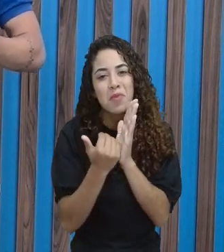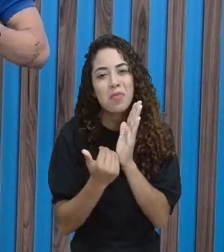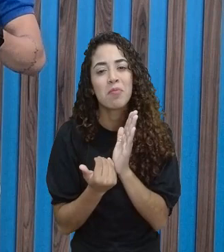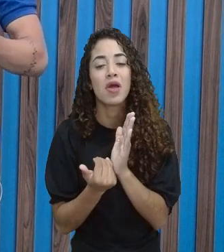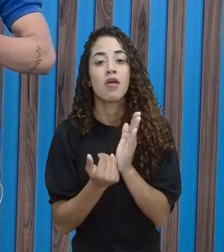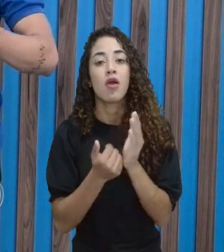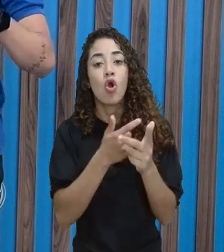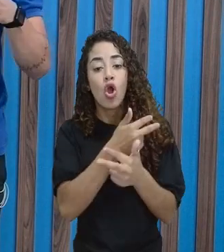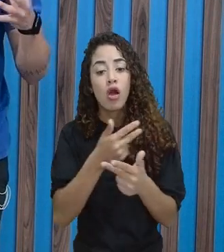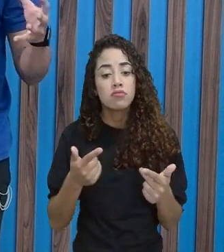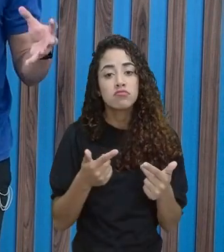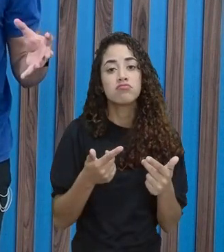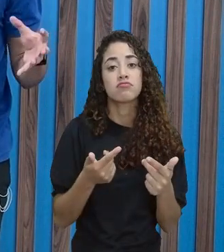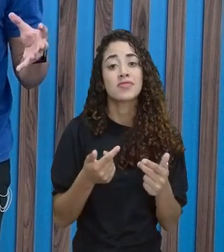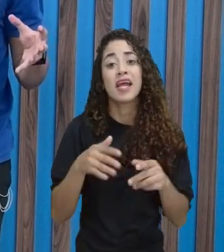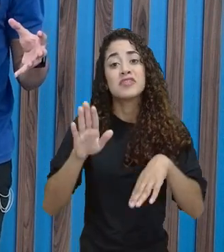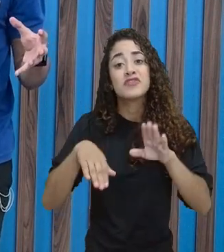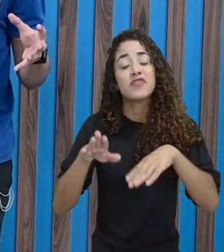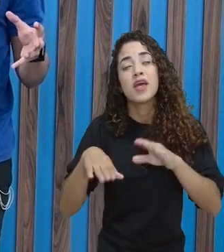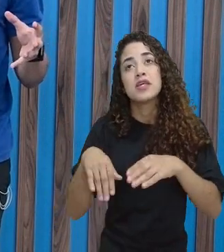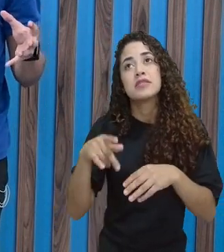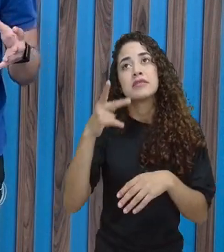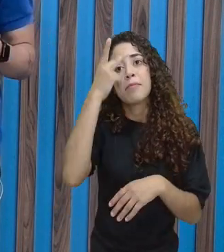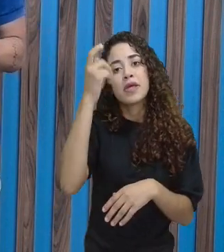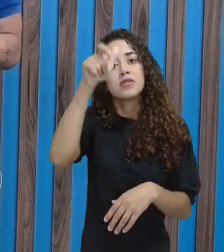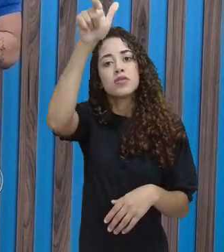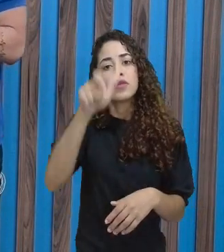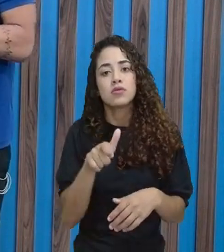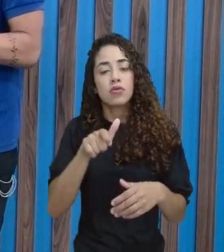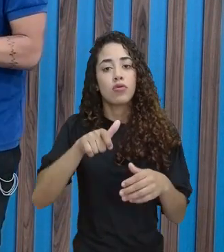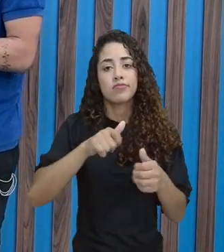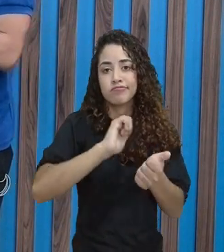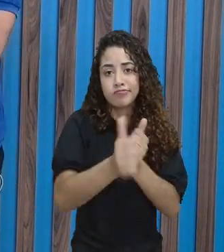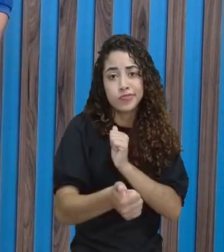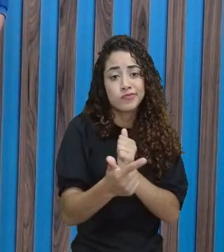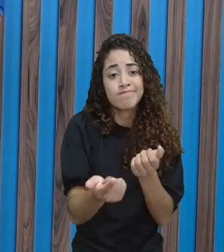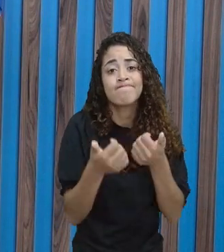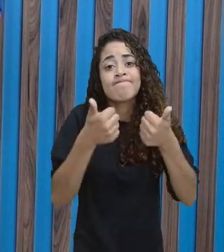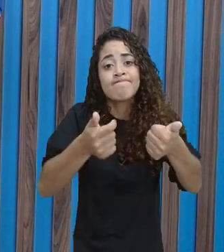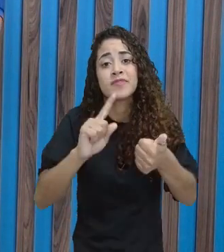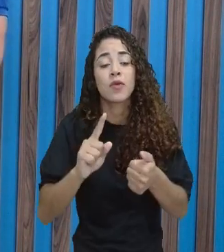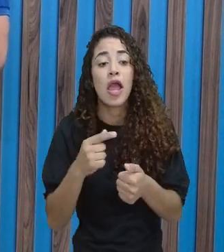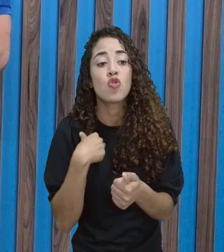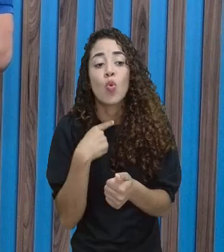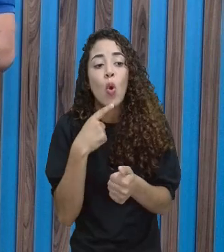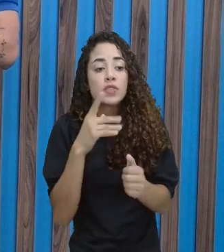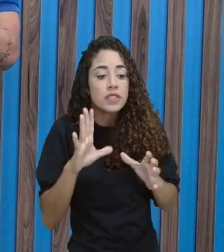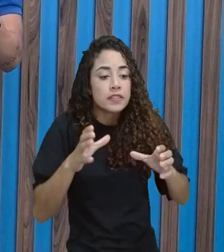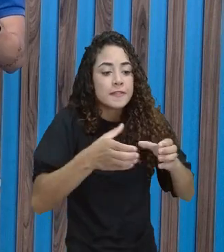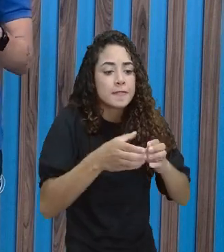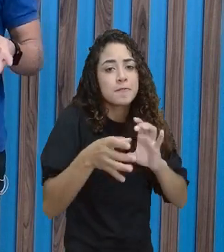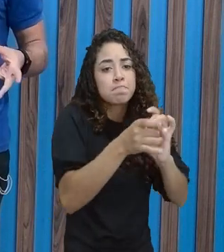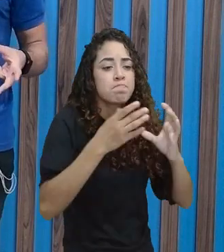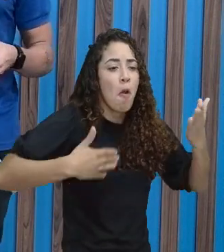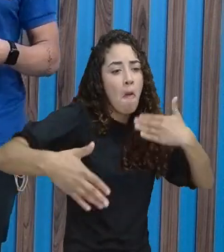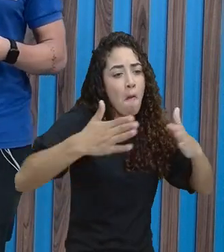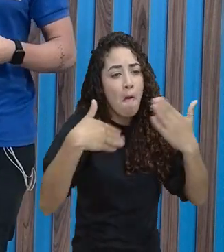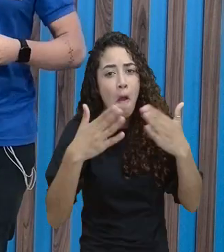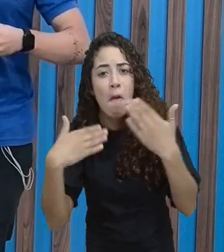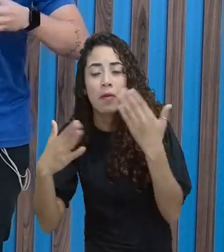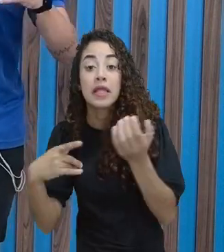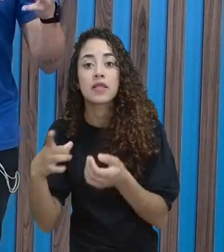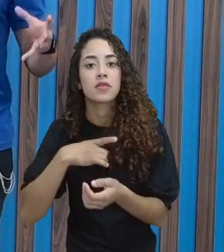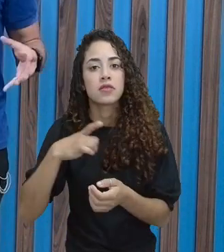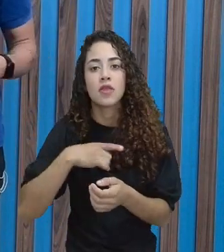de repente, o atleta não está bem naquele dia, né? E ele não consegue se entrosar com a equipe. É tanto que vocês veem aí, tem jogadores que